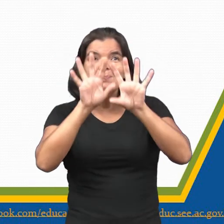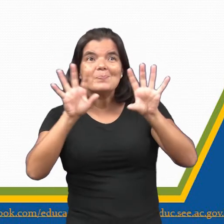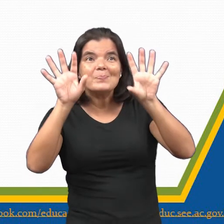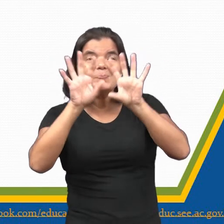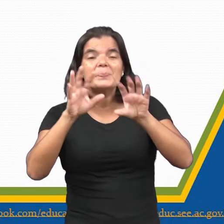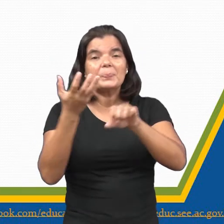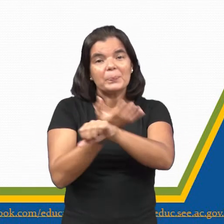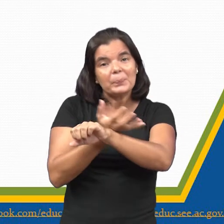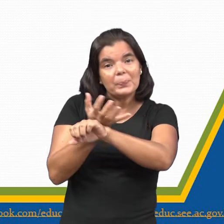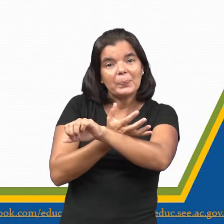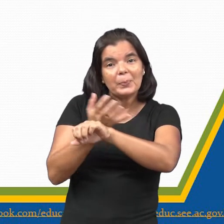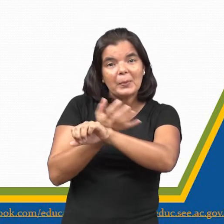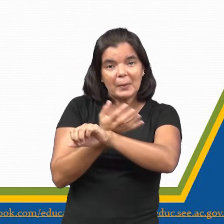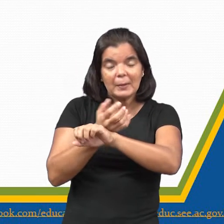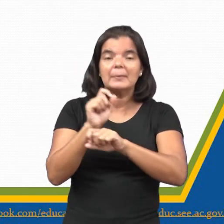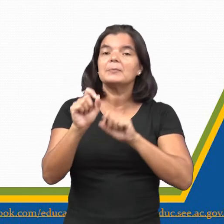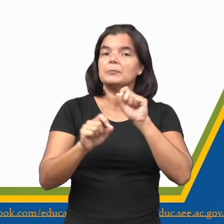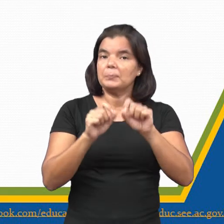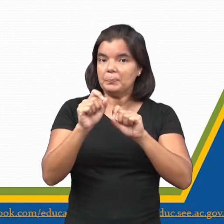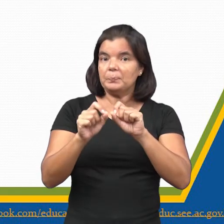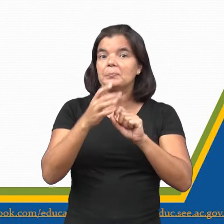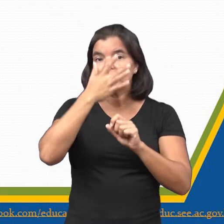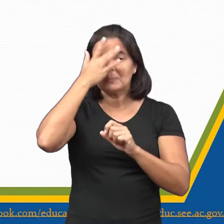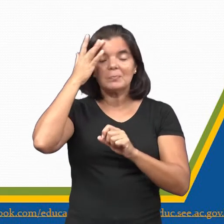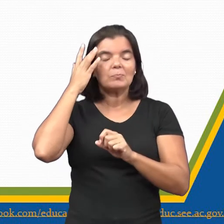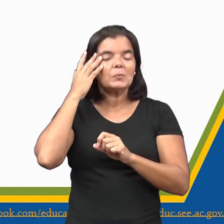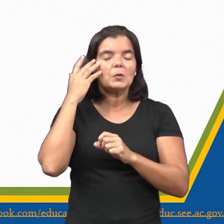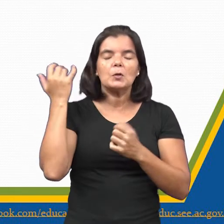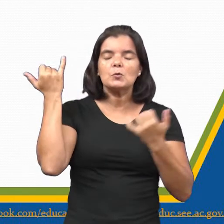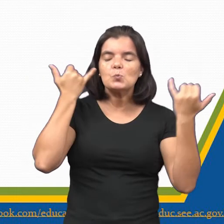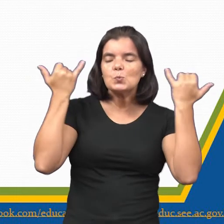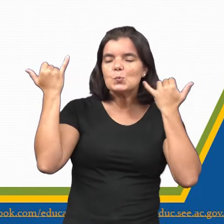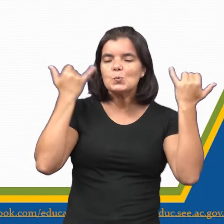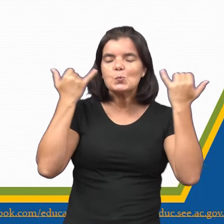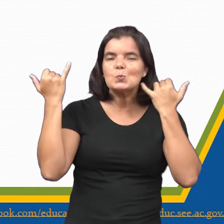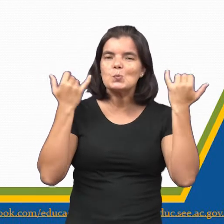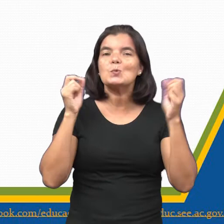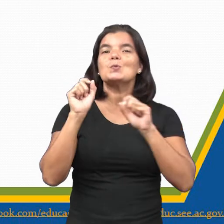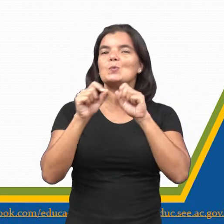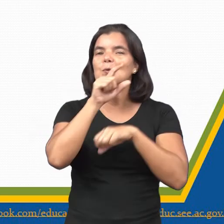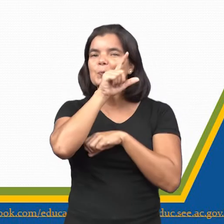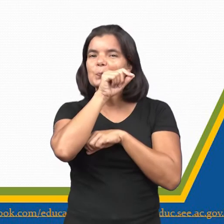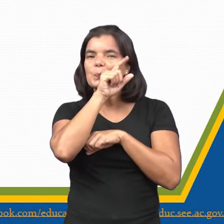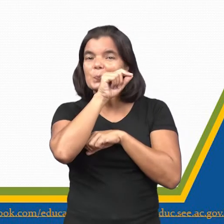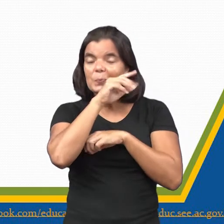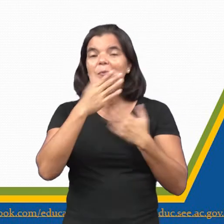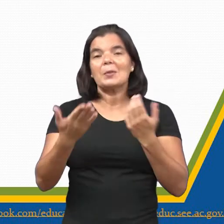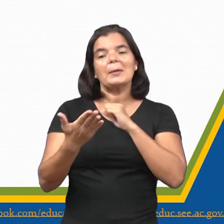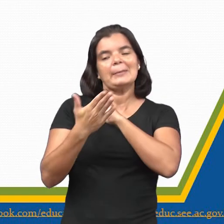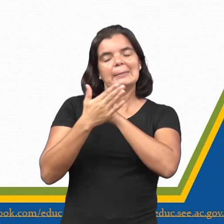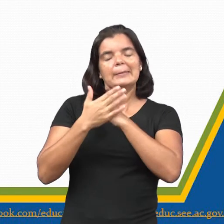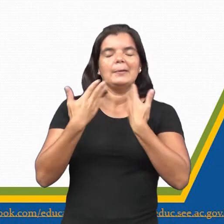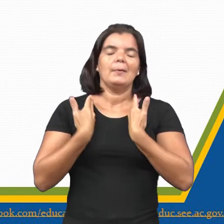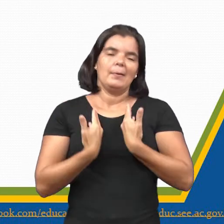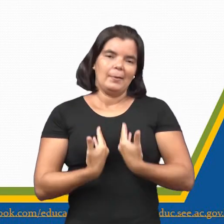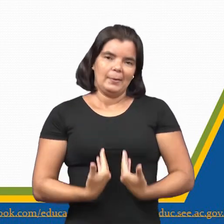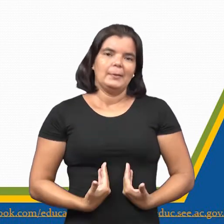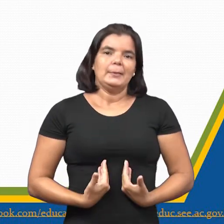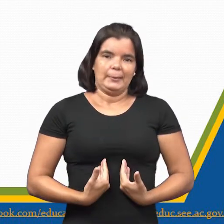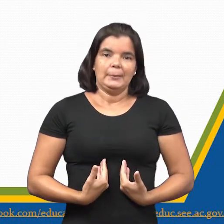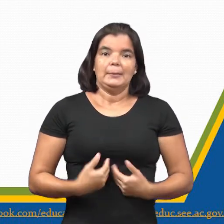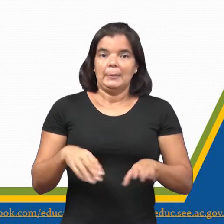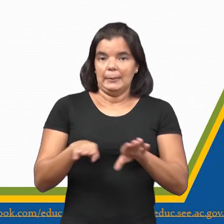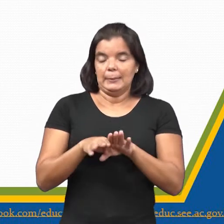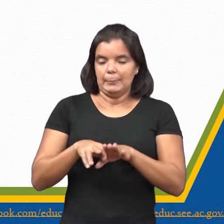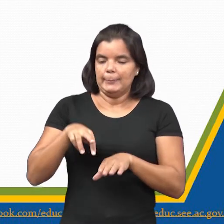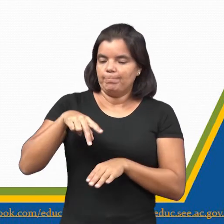enchia de verde nossos olhos e a orquestra que brindava de graça aos nossos ouvidos compensava o cansaço e a dureza